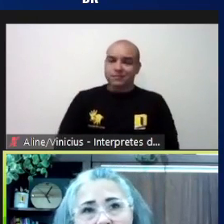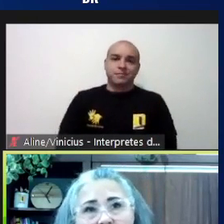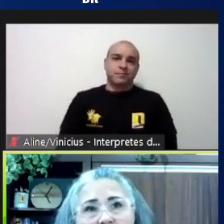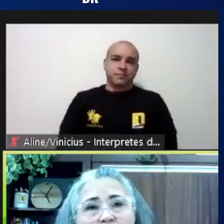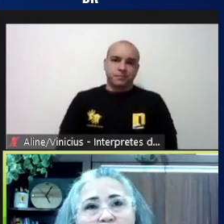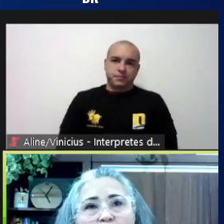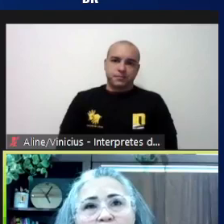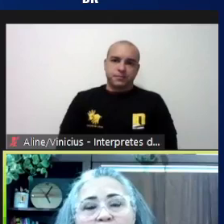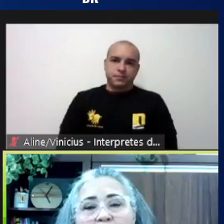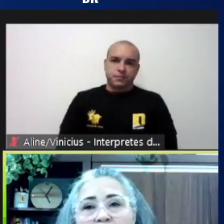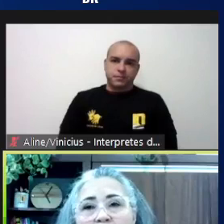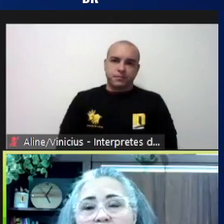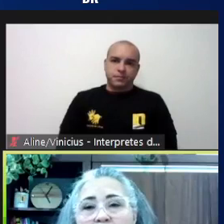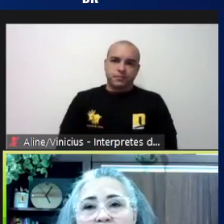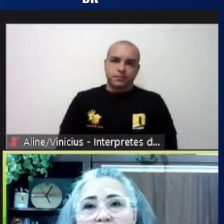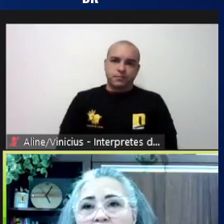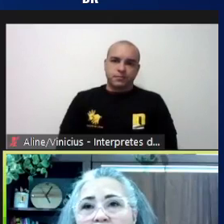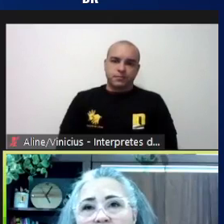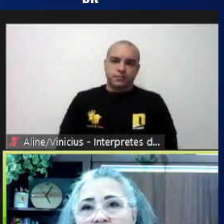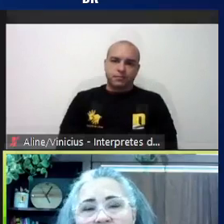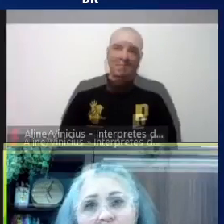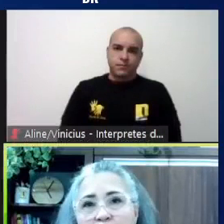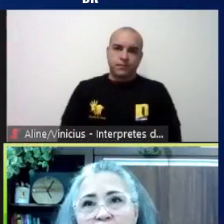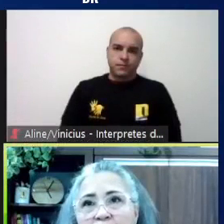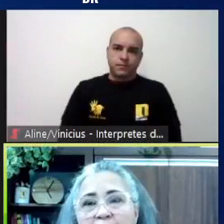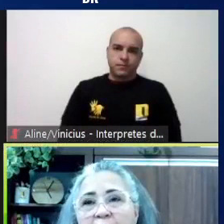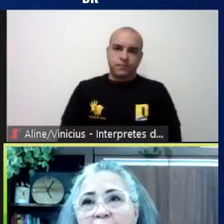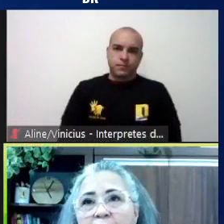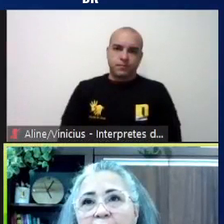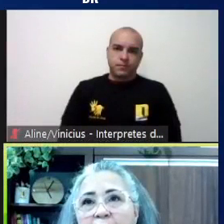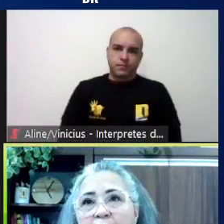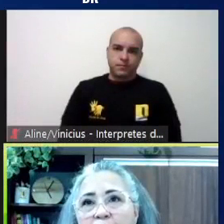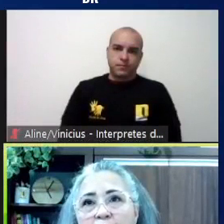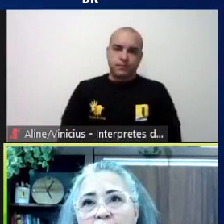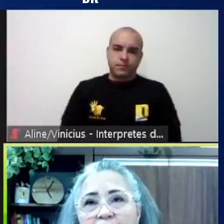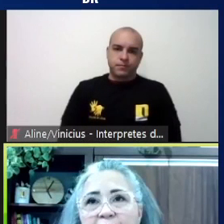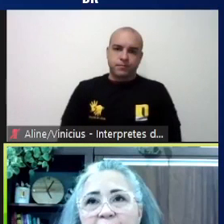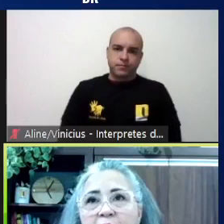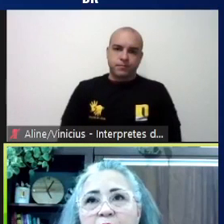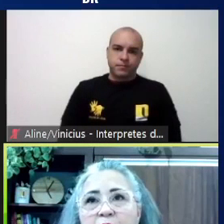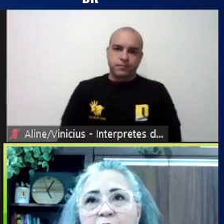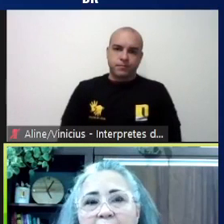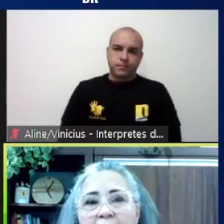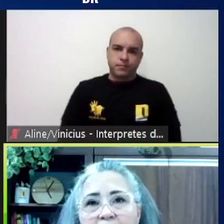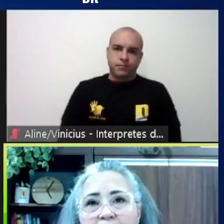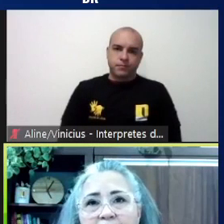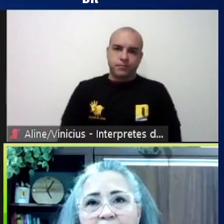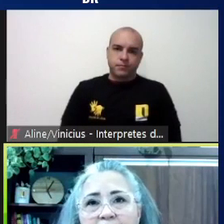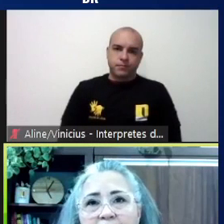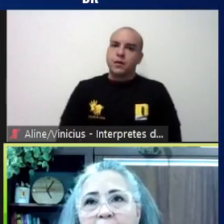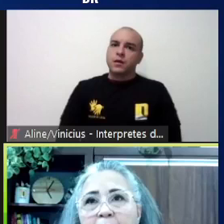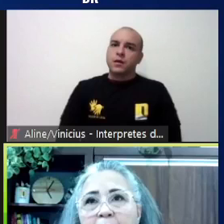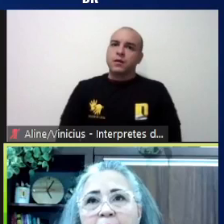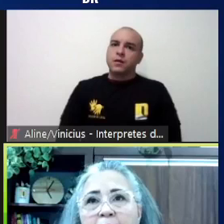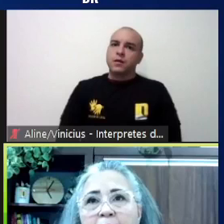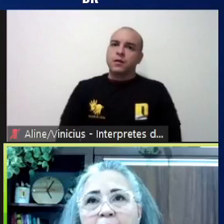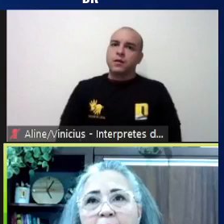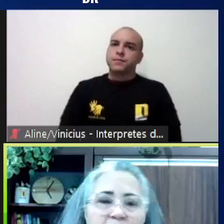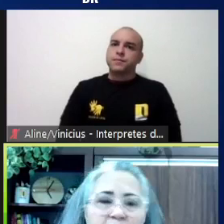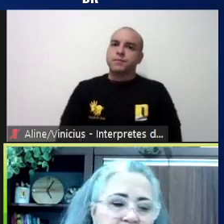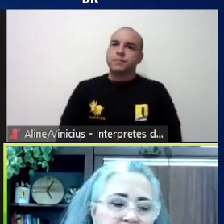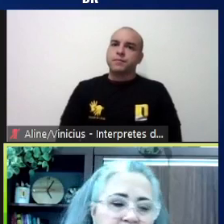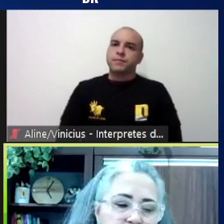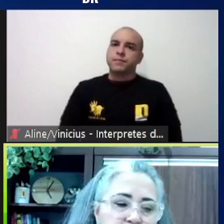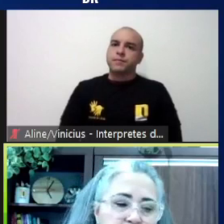uma das instituições que tem... Fátima já esteve nos visitando várias vezes, sabe bem. Temos